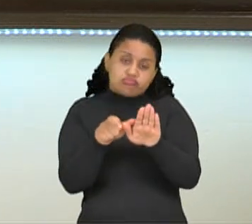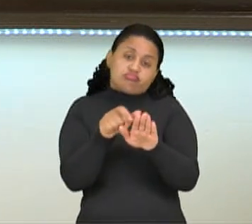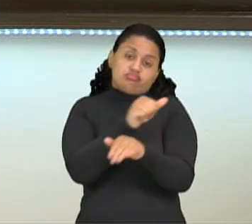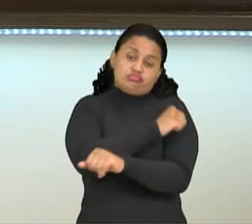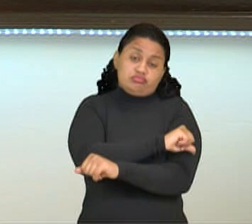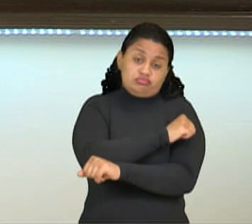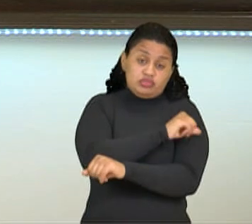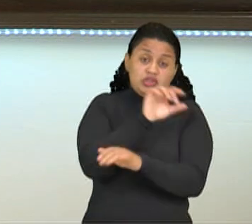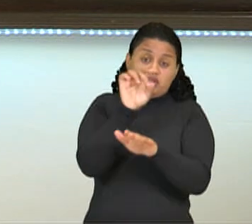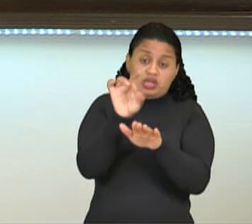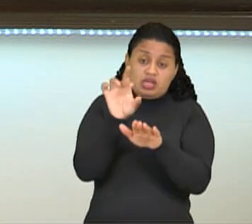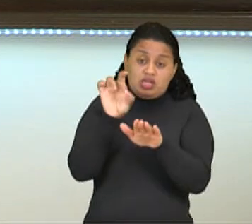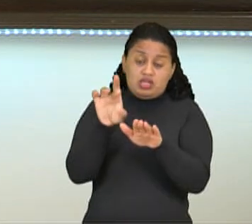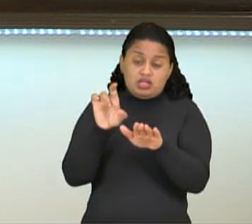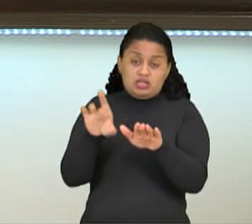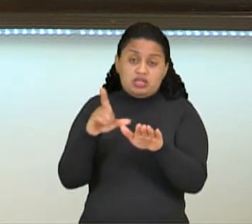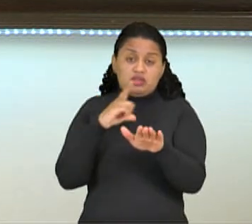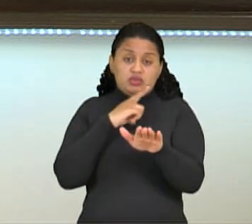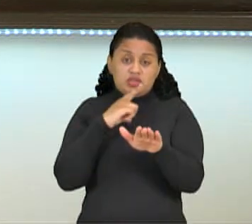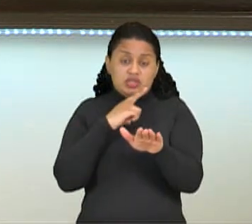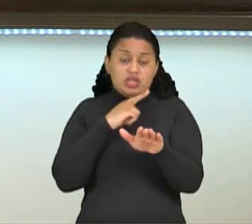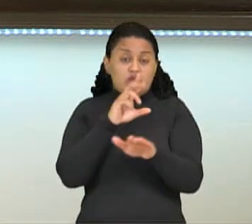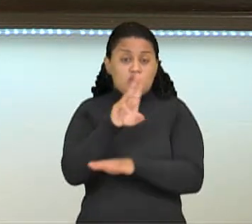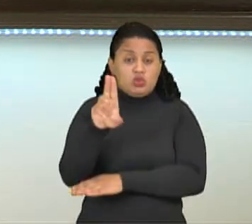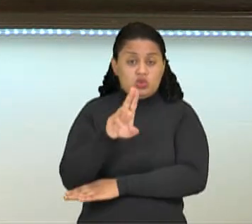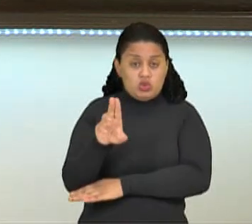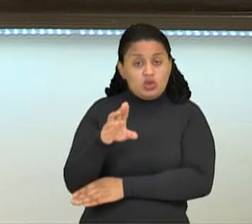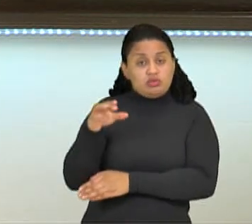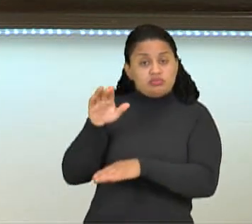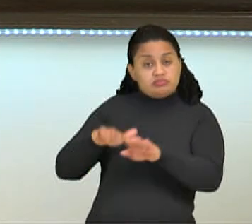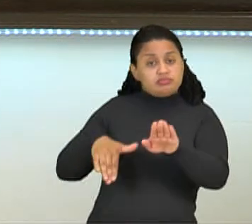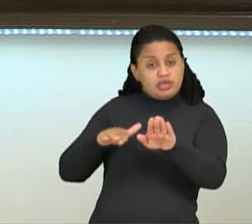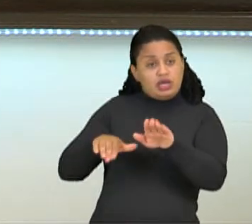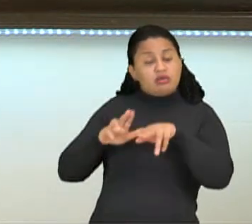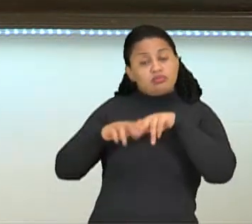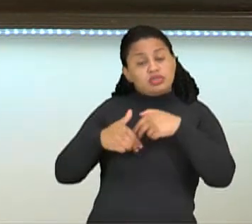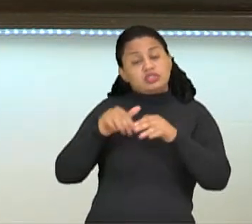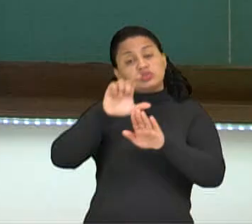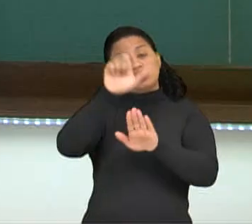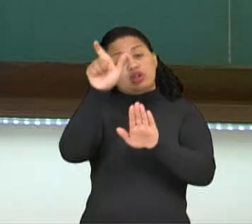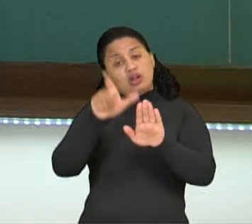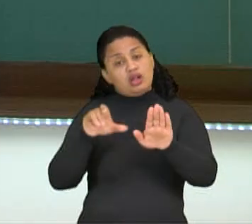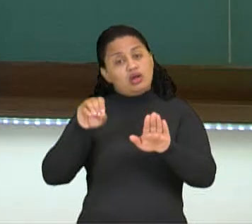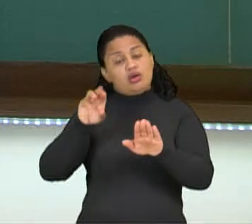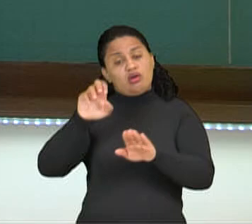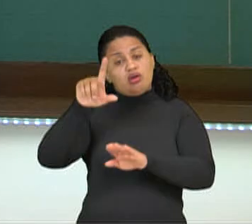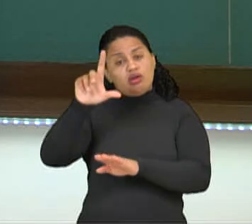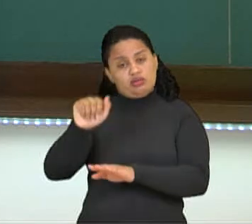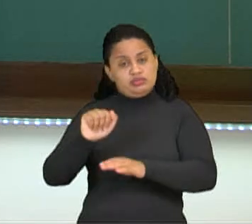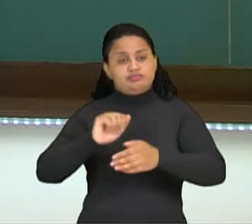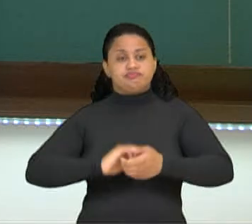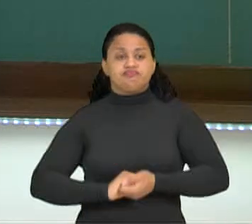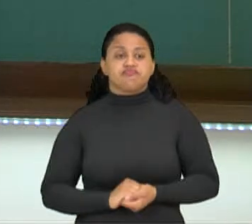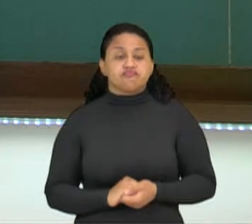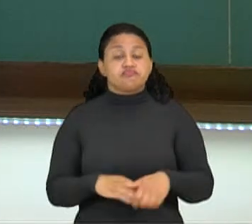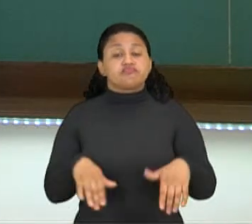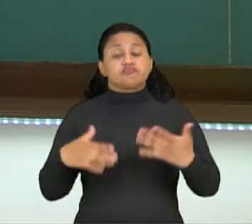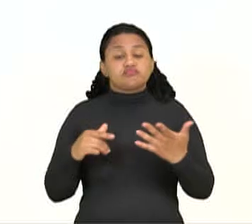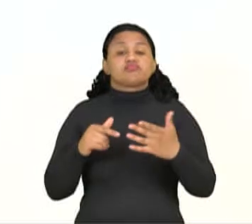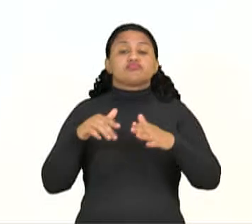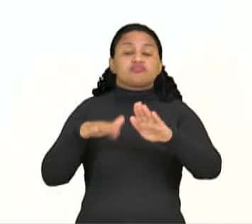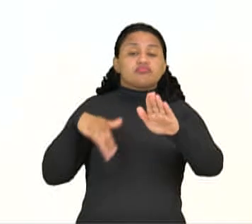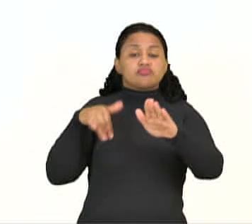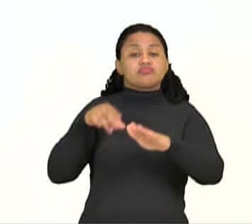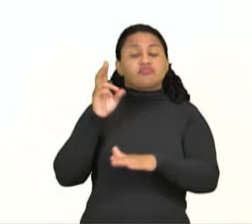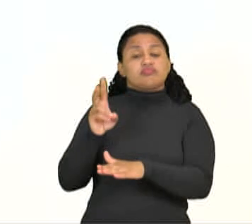e que cada uma delas tem, cada praia tem um nome. Por isso, toda a orla do Rio de Janeiro. Para manter as praias